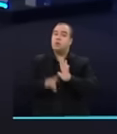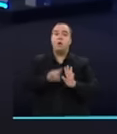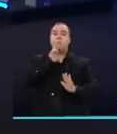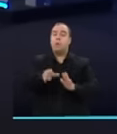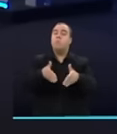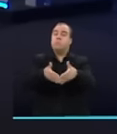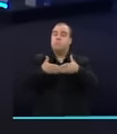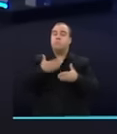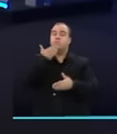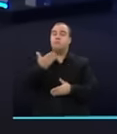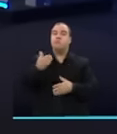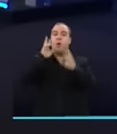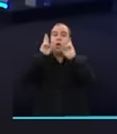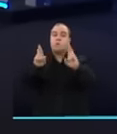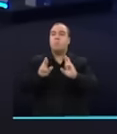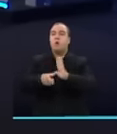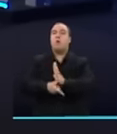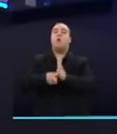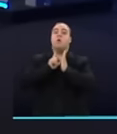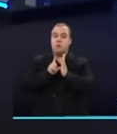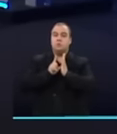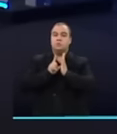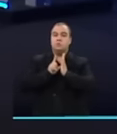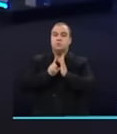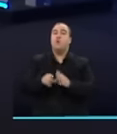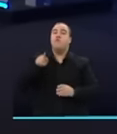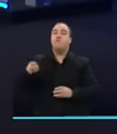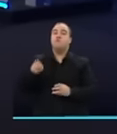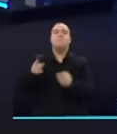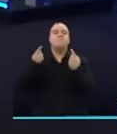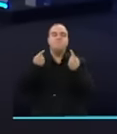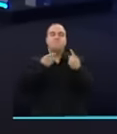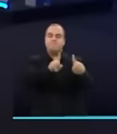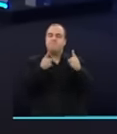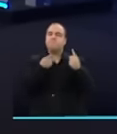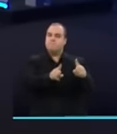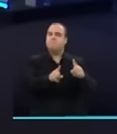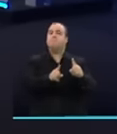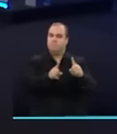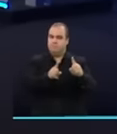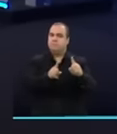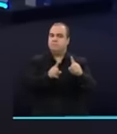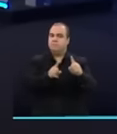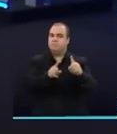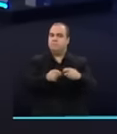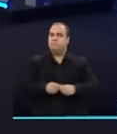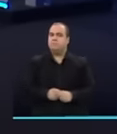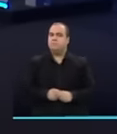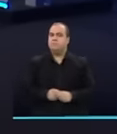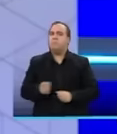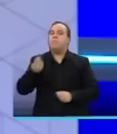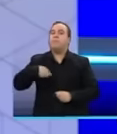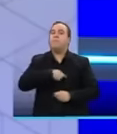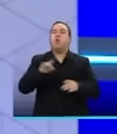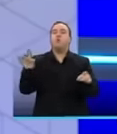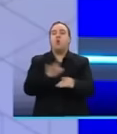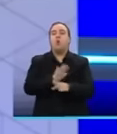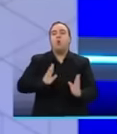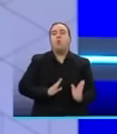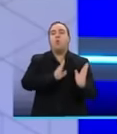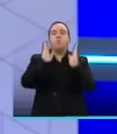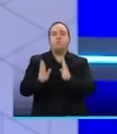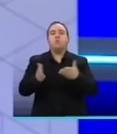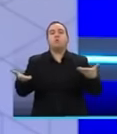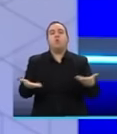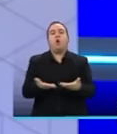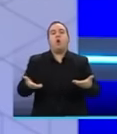pedi respeito antes. Mas você estava provocando ele. Nós vamos concluir esse bloco. Nesse carro,